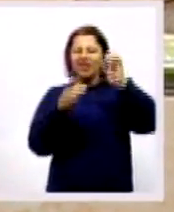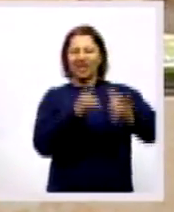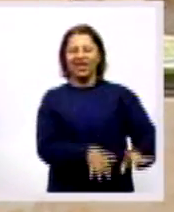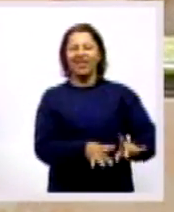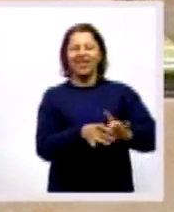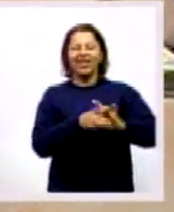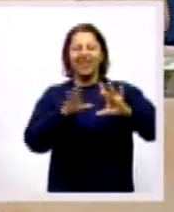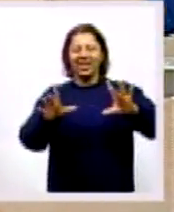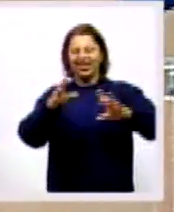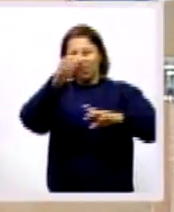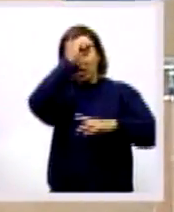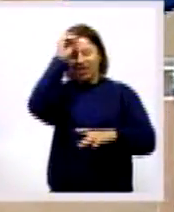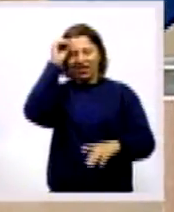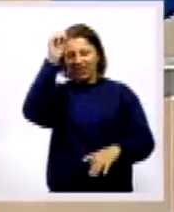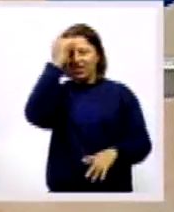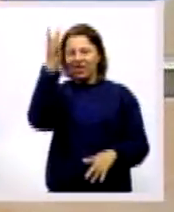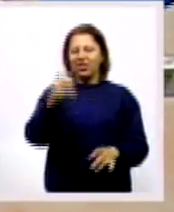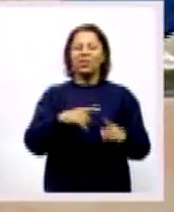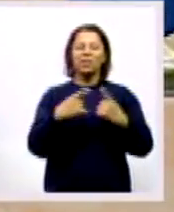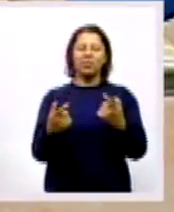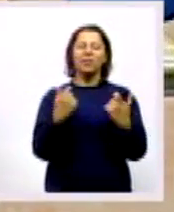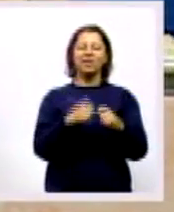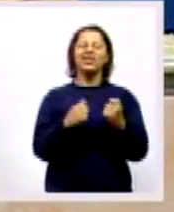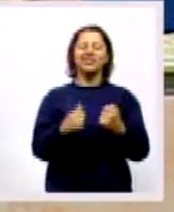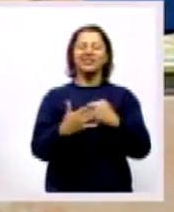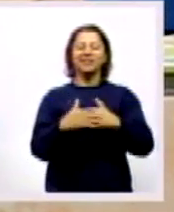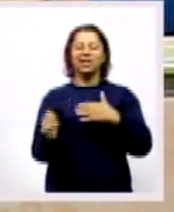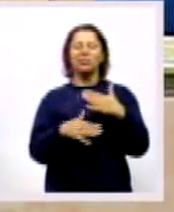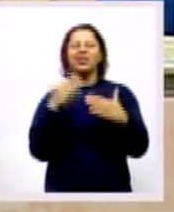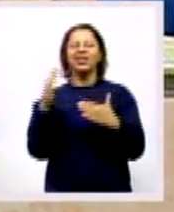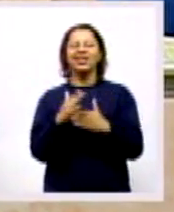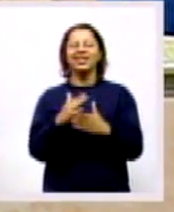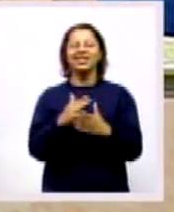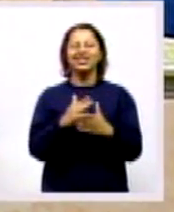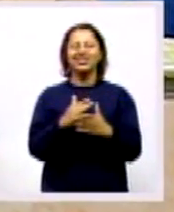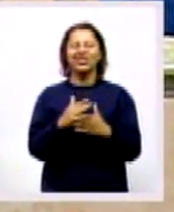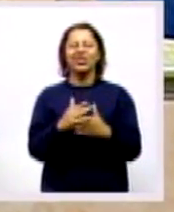em outro lugar mais fácil. Mas precisou vir ela, comadre Geraldo, Joel.